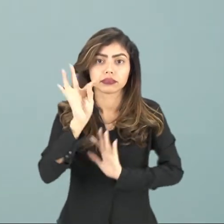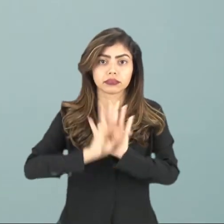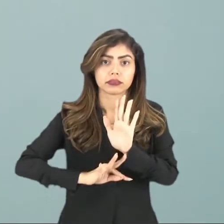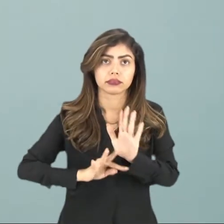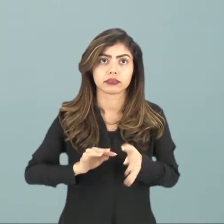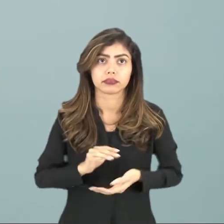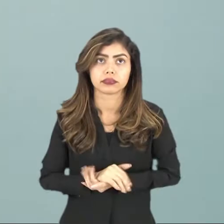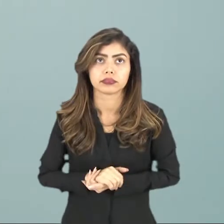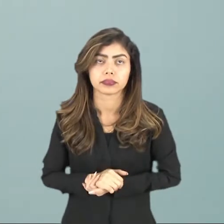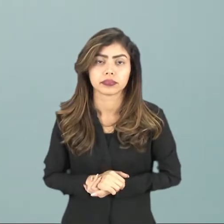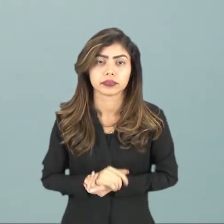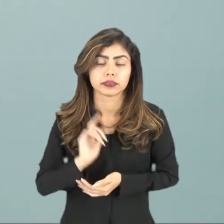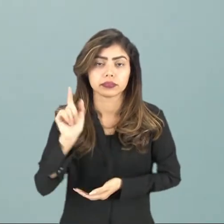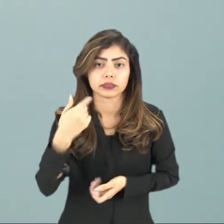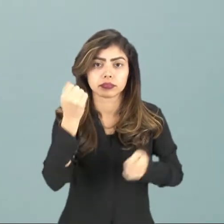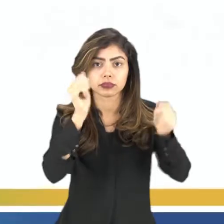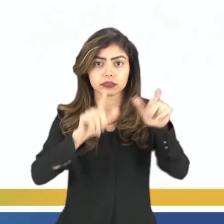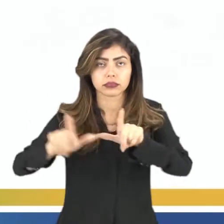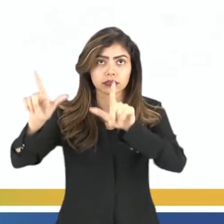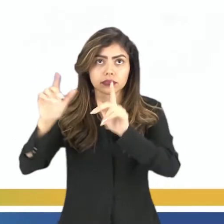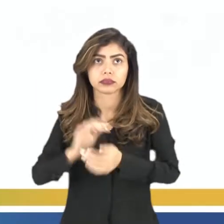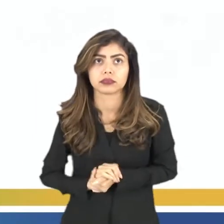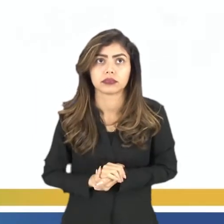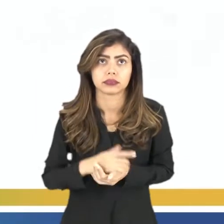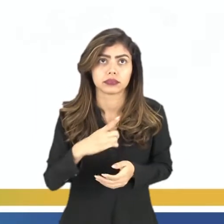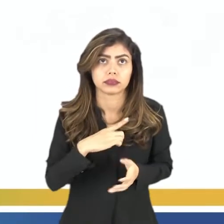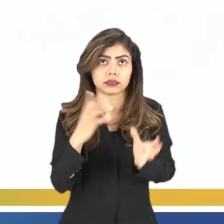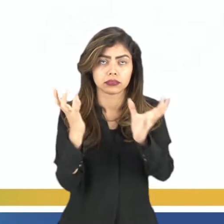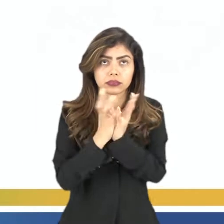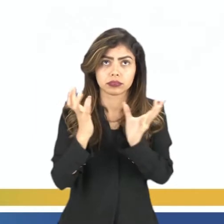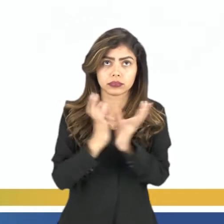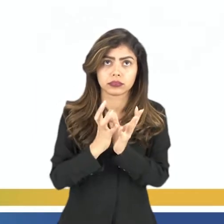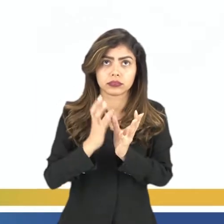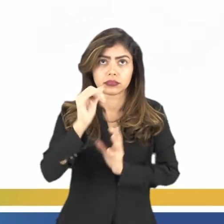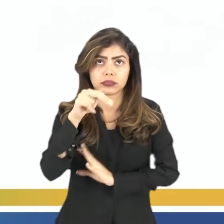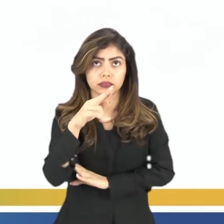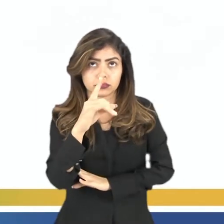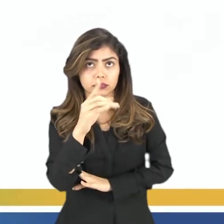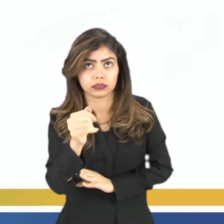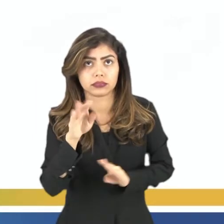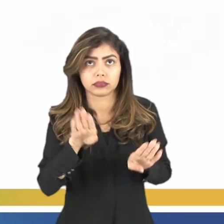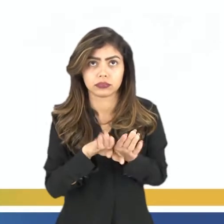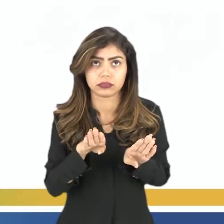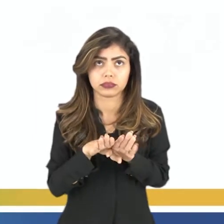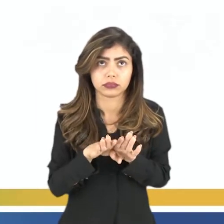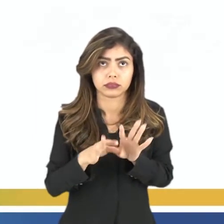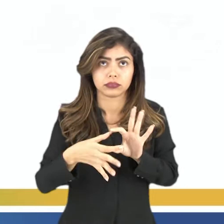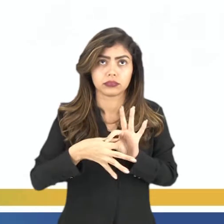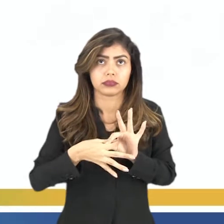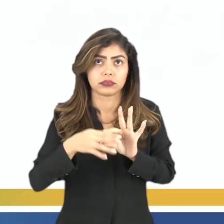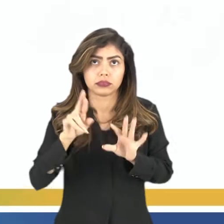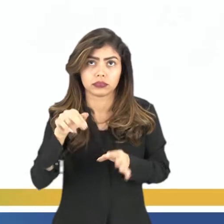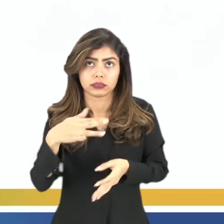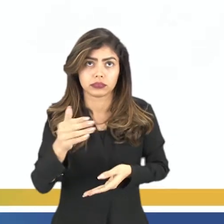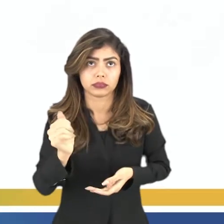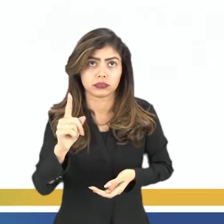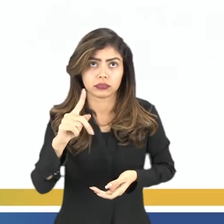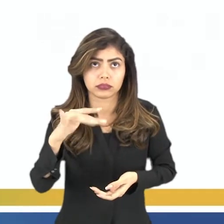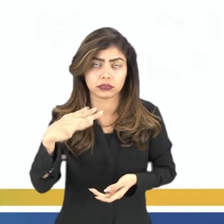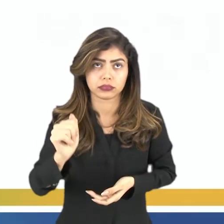texto. Próximo slide. Tipos de conjunciones. Conjunciones coordinantes